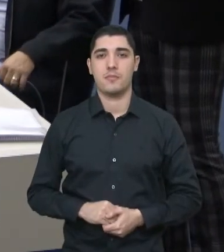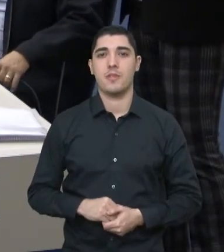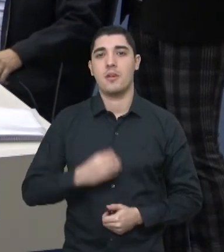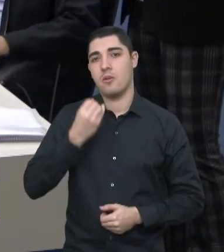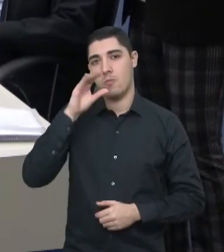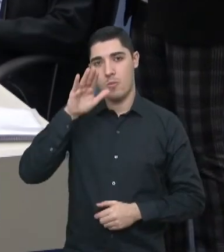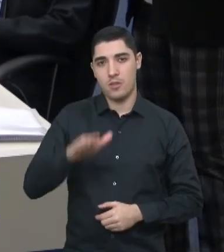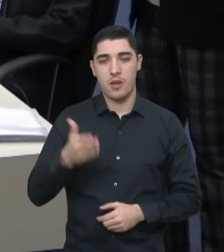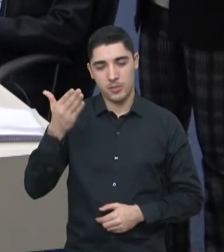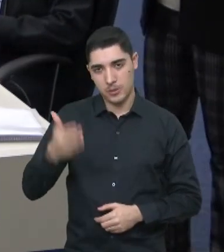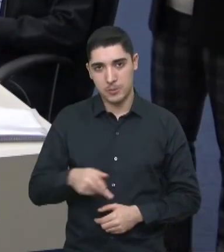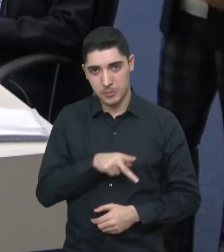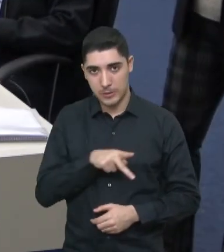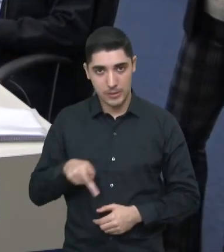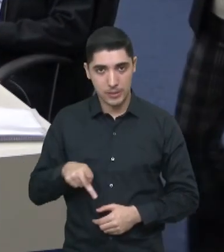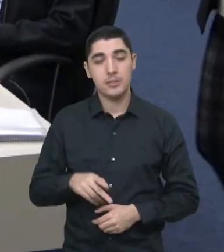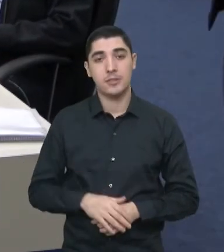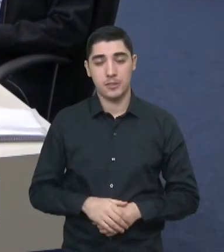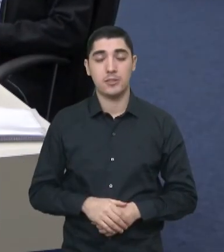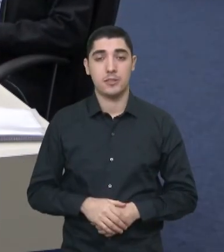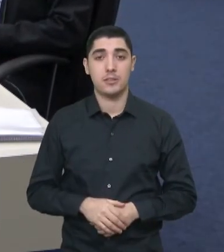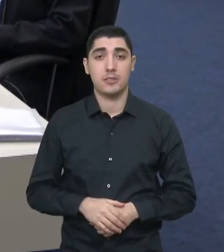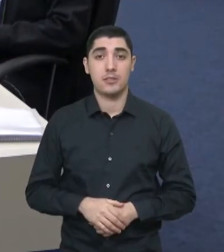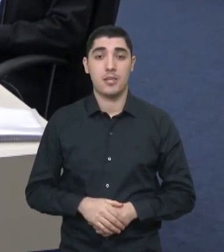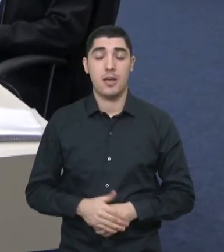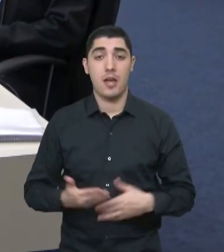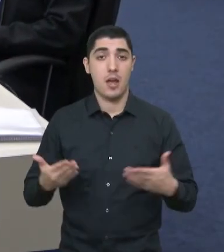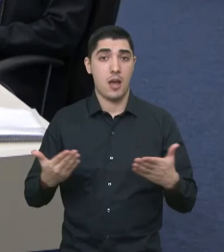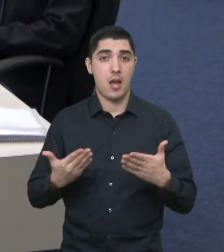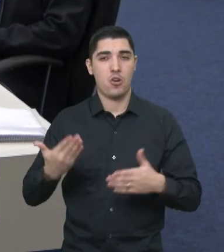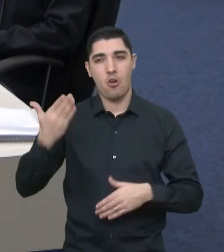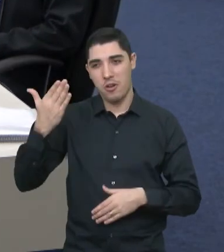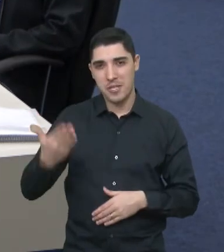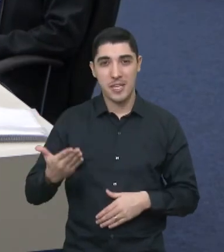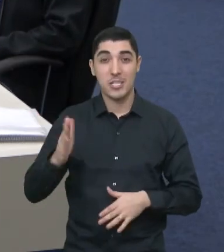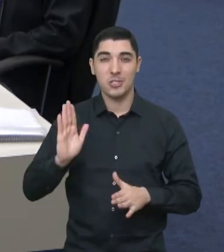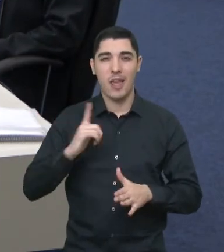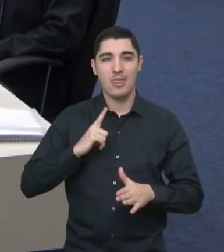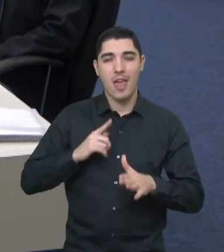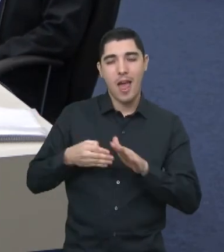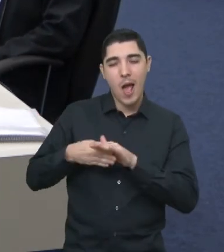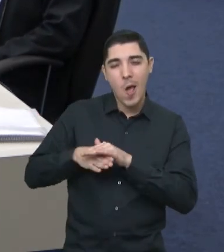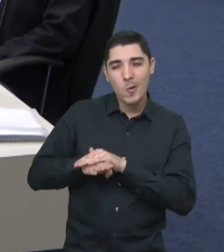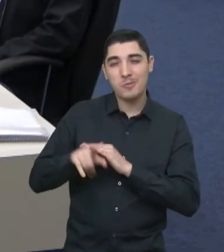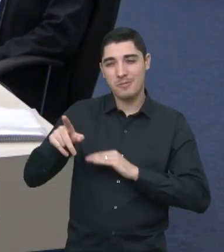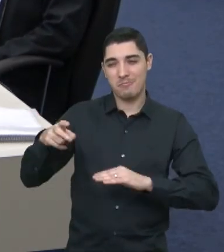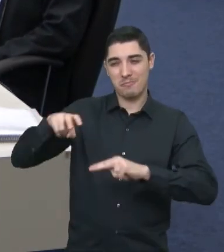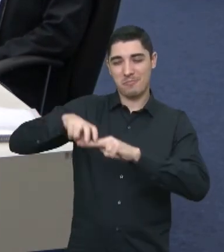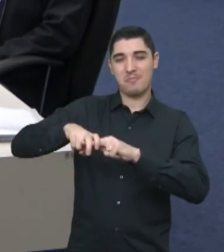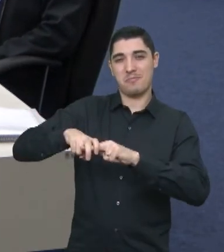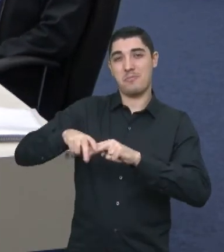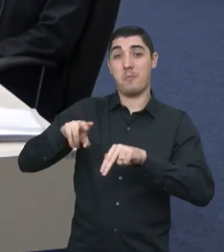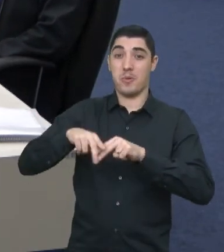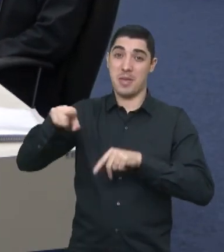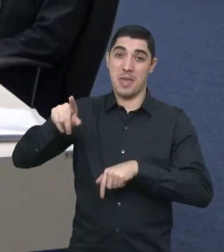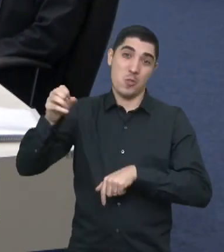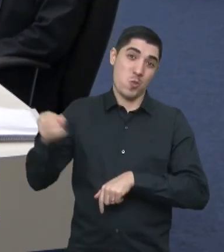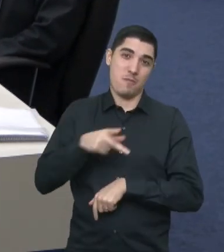presidente. Agora, Roberto Eleven, já se familiarizando com essa posição, né, Eleven? Parabéns.